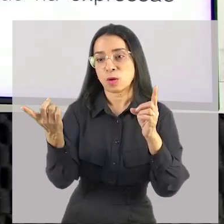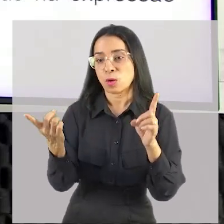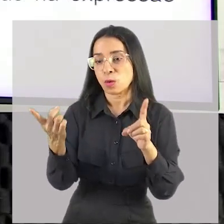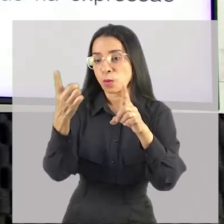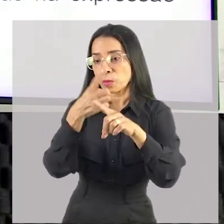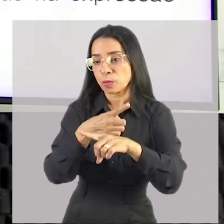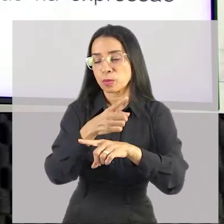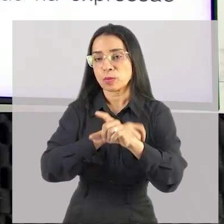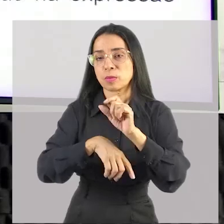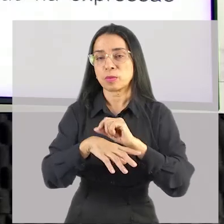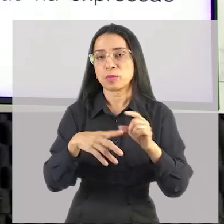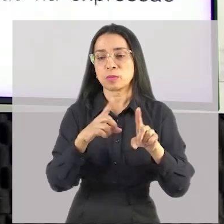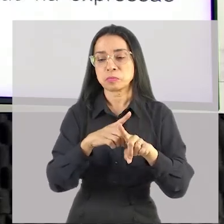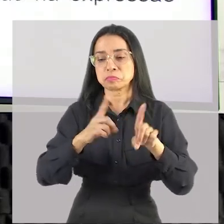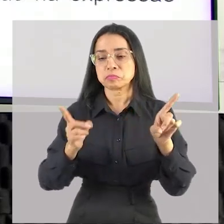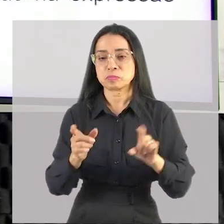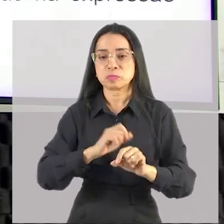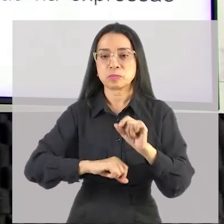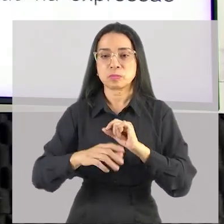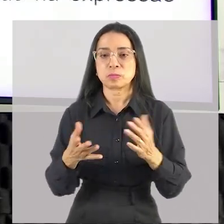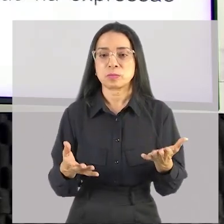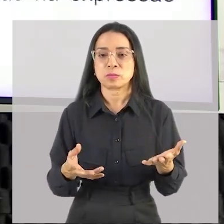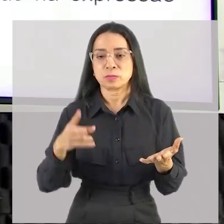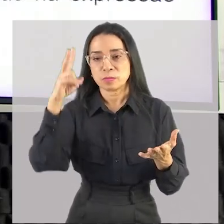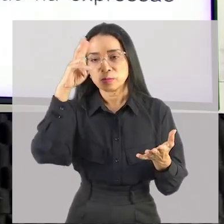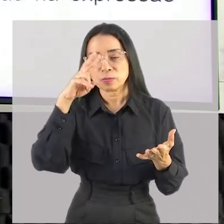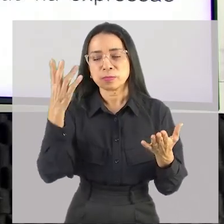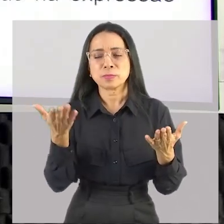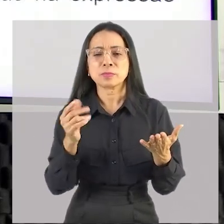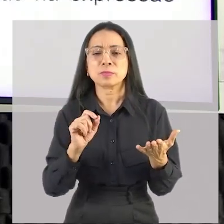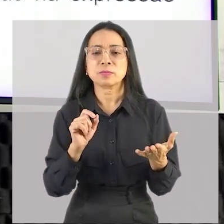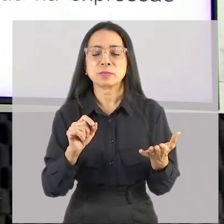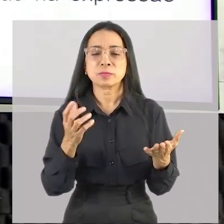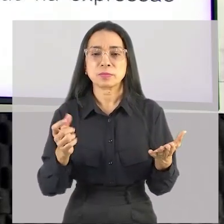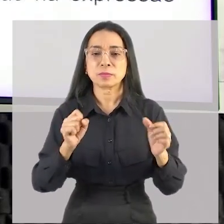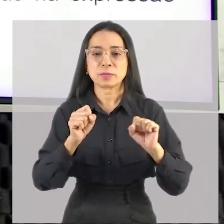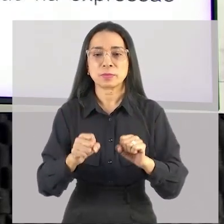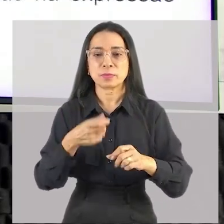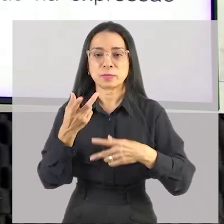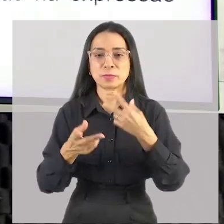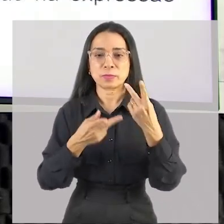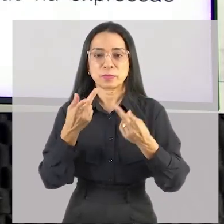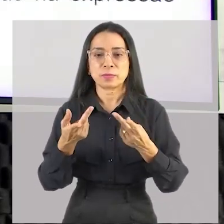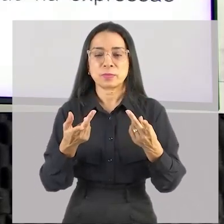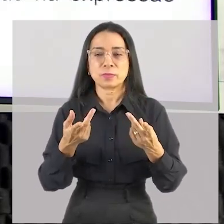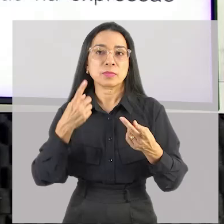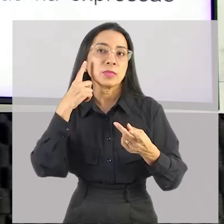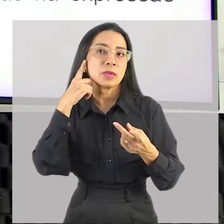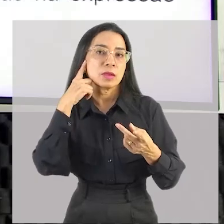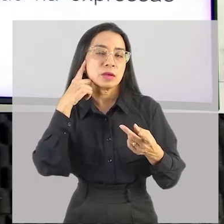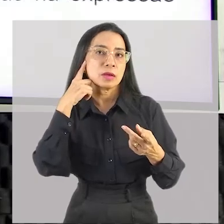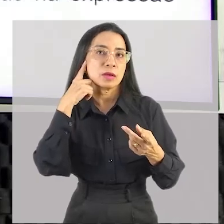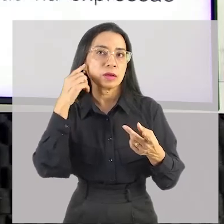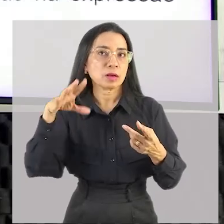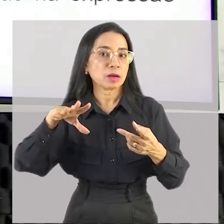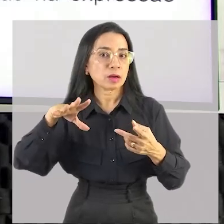posso lembrar aqui de sinestesia para vocês agora? Eu posso dizer,